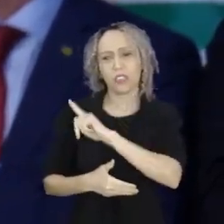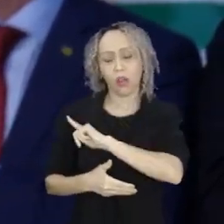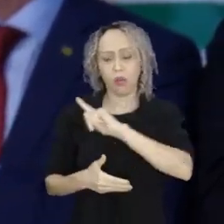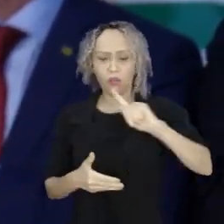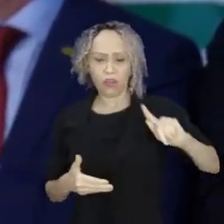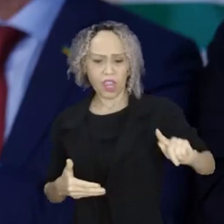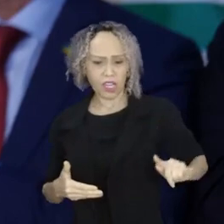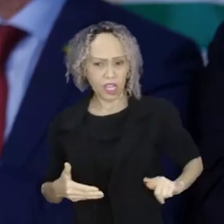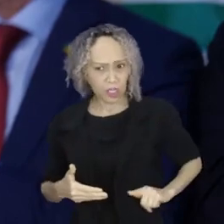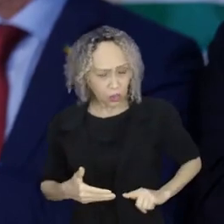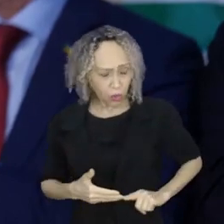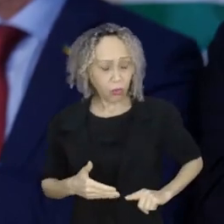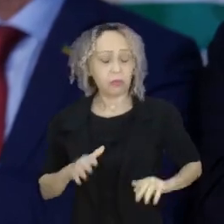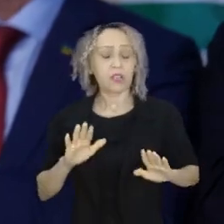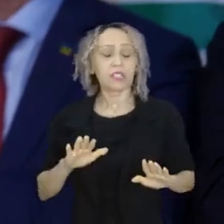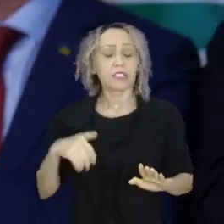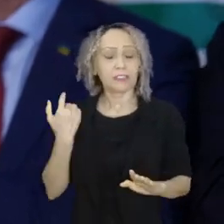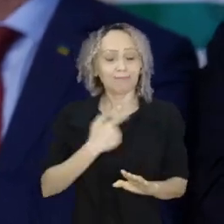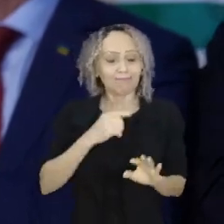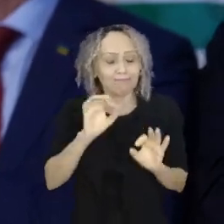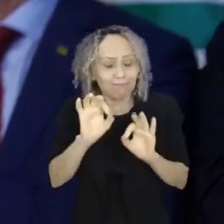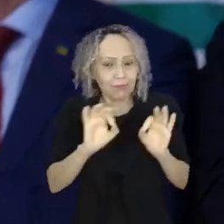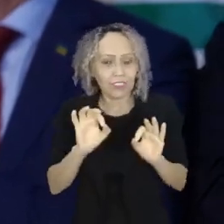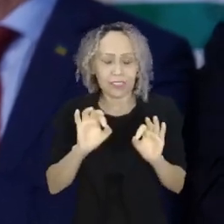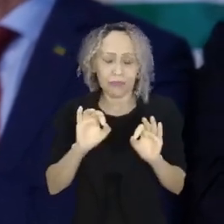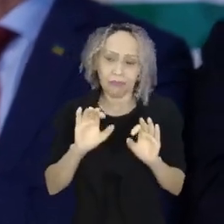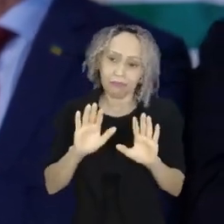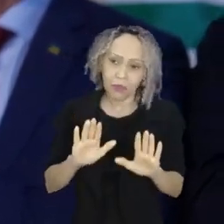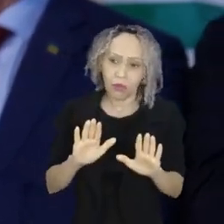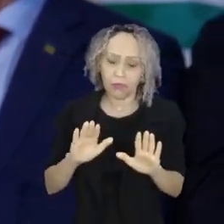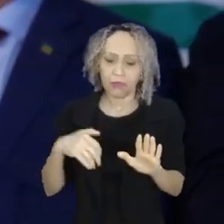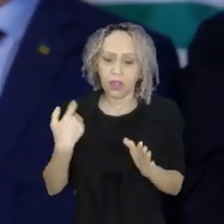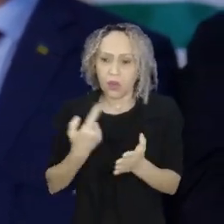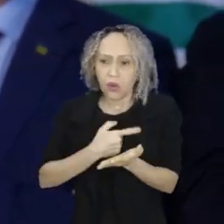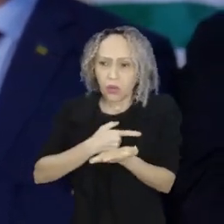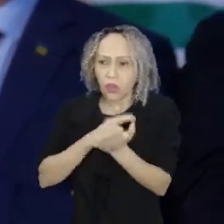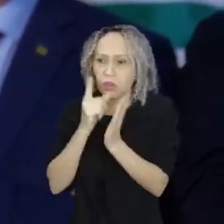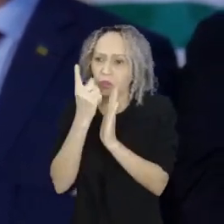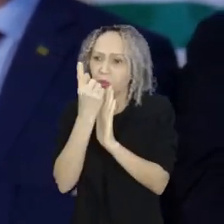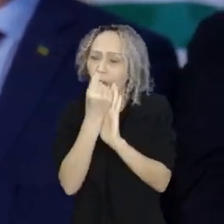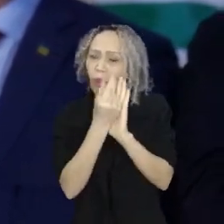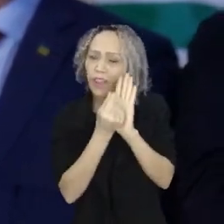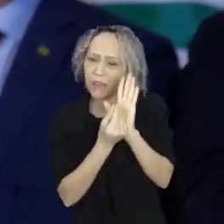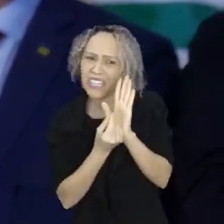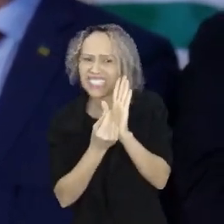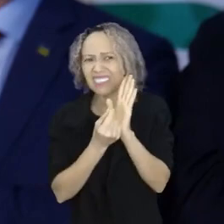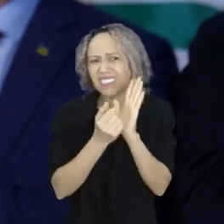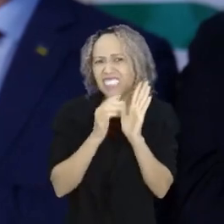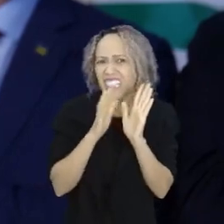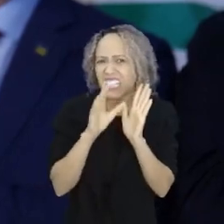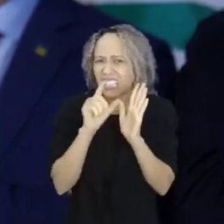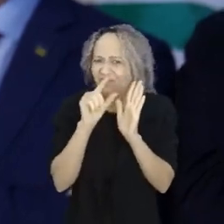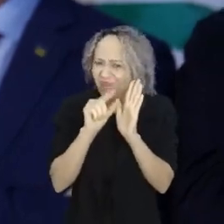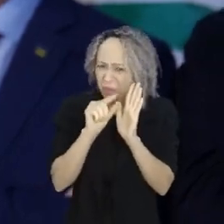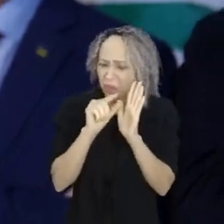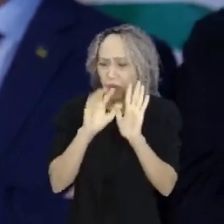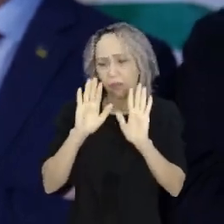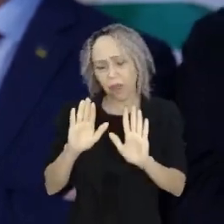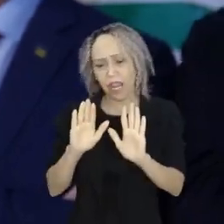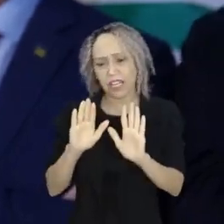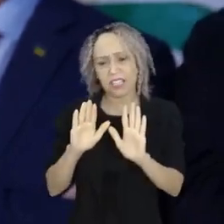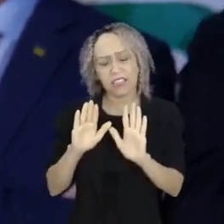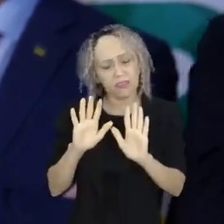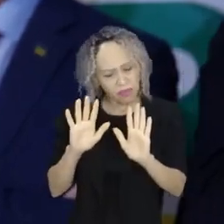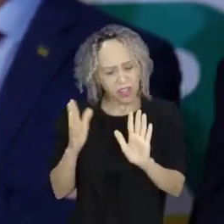de dinheiro, e se a Receita trabalhar muito, ela tem sempre possibilidade de arrecadar um pouco mais. Então, eu estou otimista